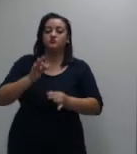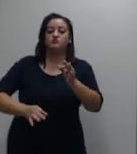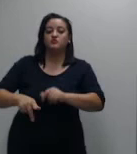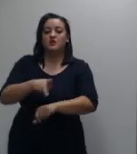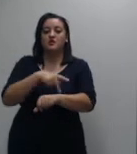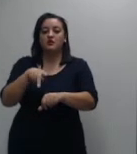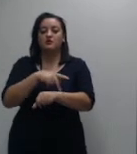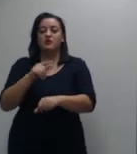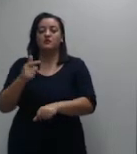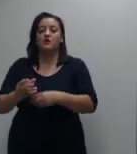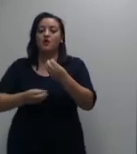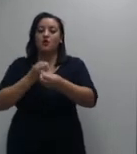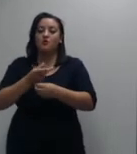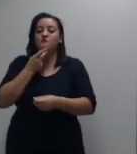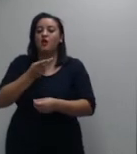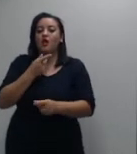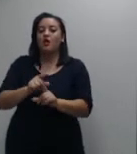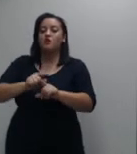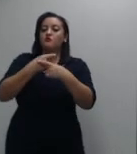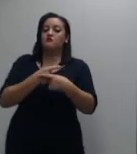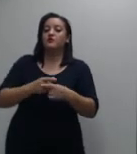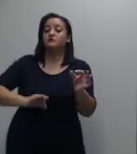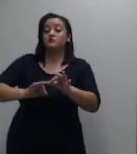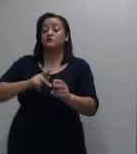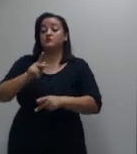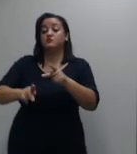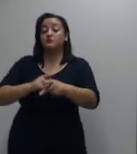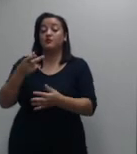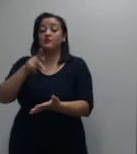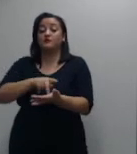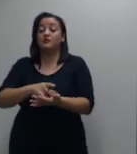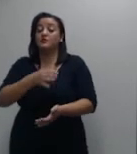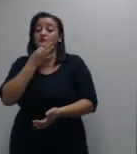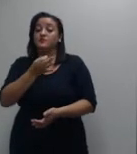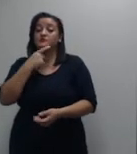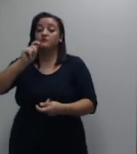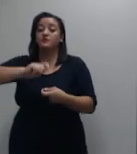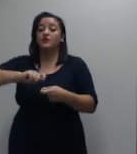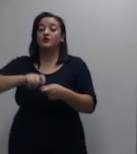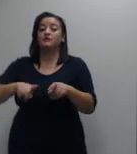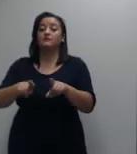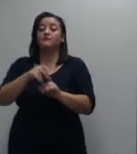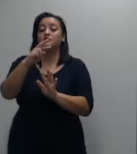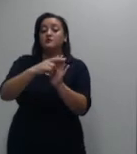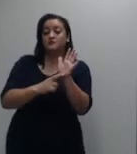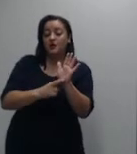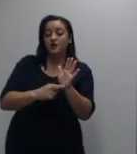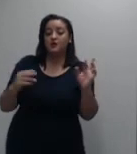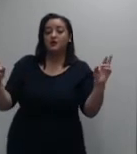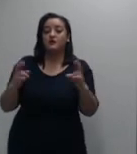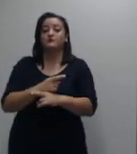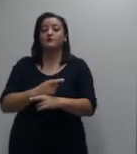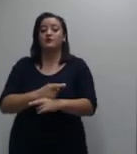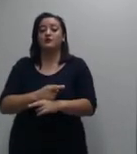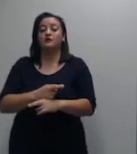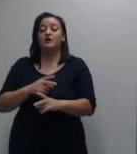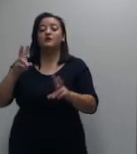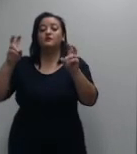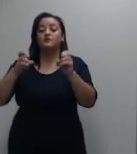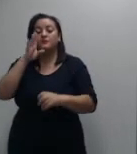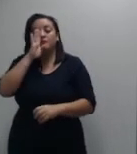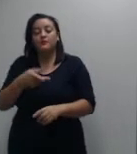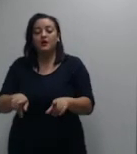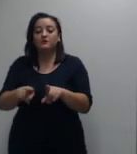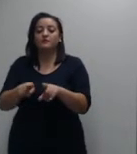que se cogitar ofensa à ordem pública na verdade as alegações não sei te dizer se esse tente uma tá com a matéria direto do